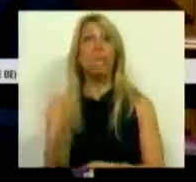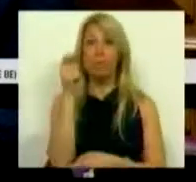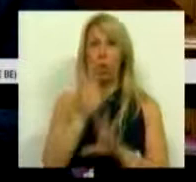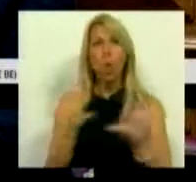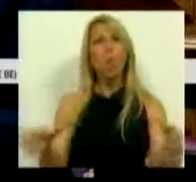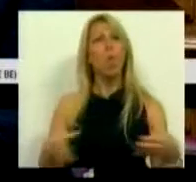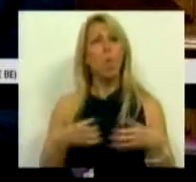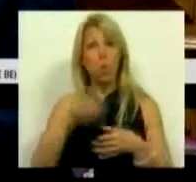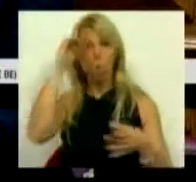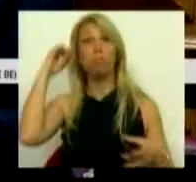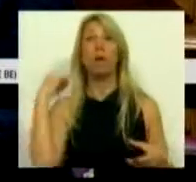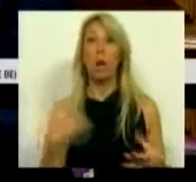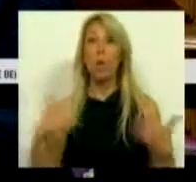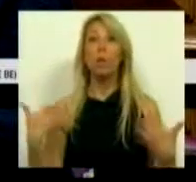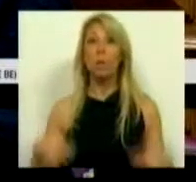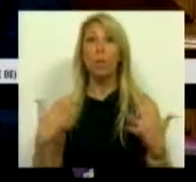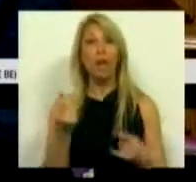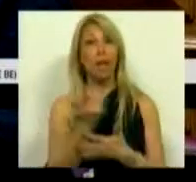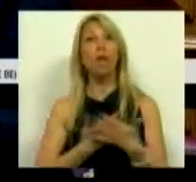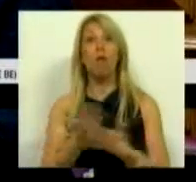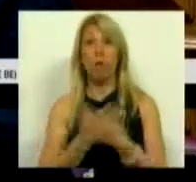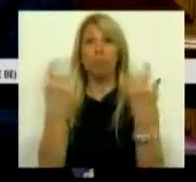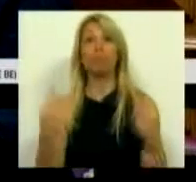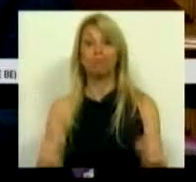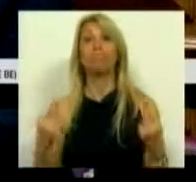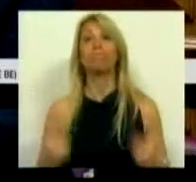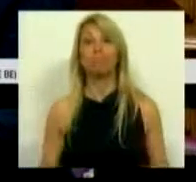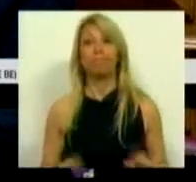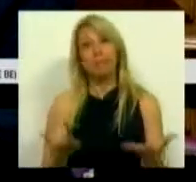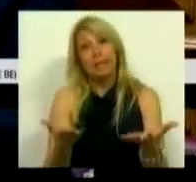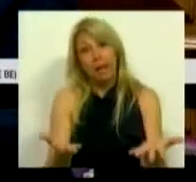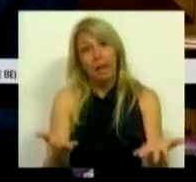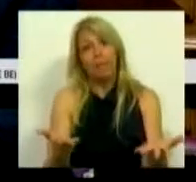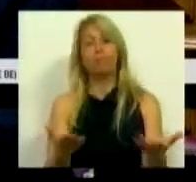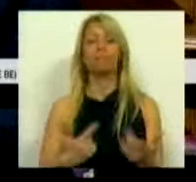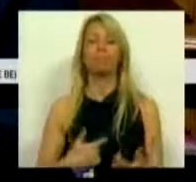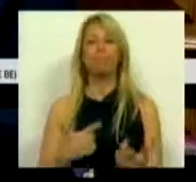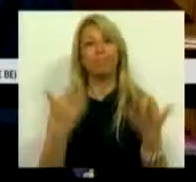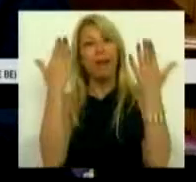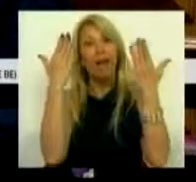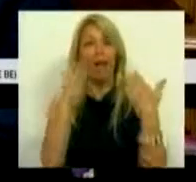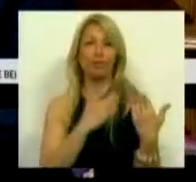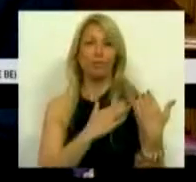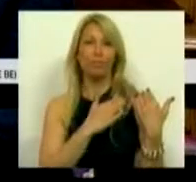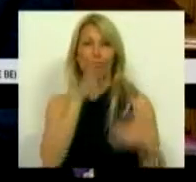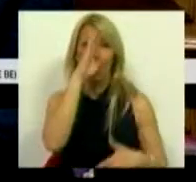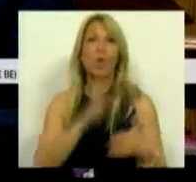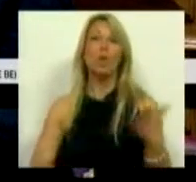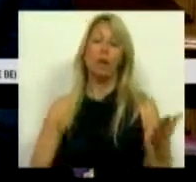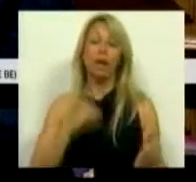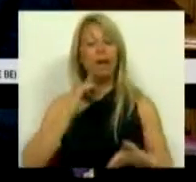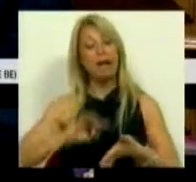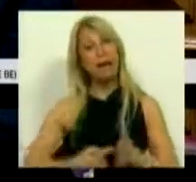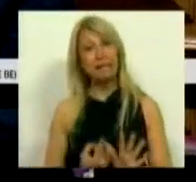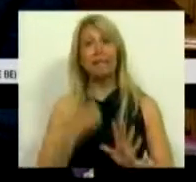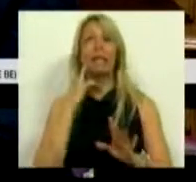classe com tantas dificuldades económicas que enfrenta, daí, caros colegas, a necessidade da exceção desta